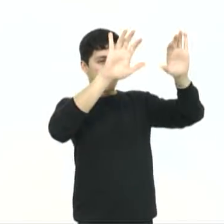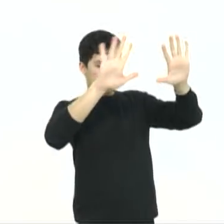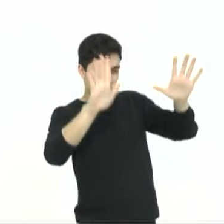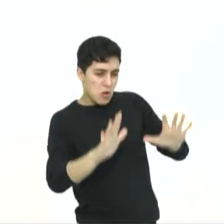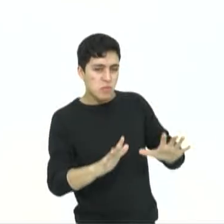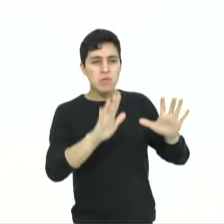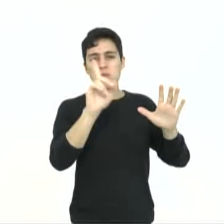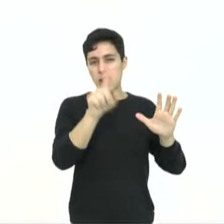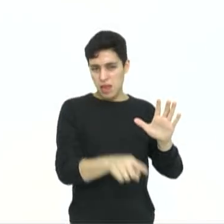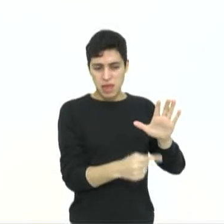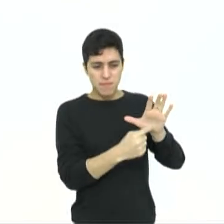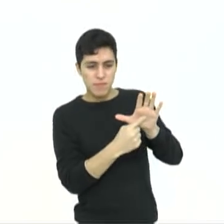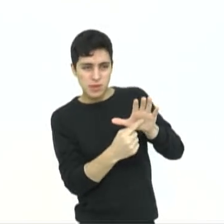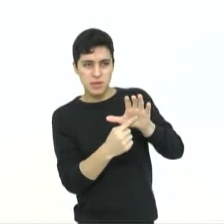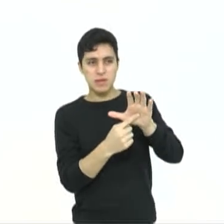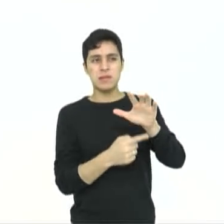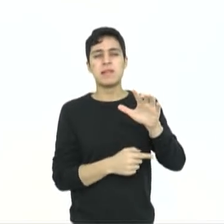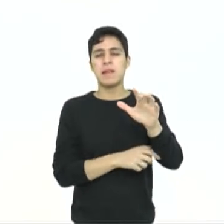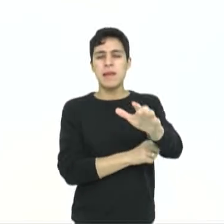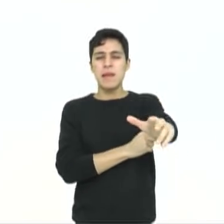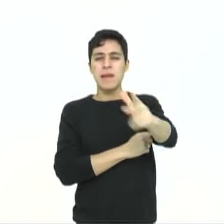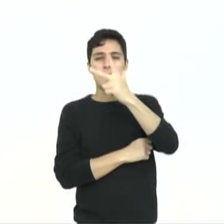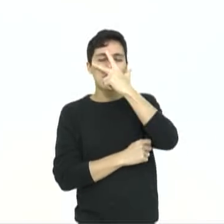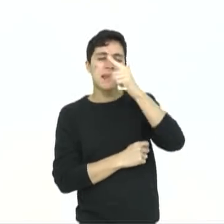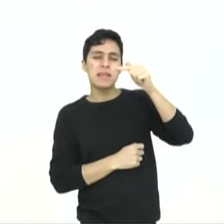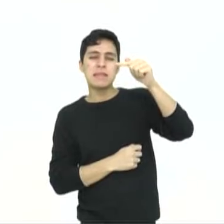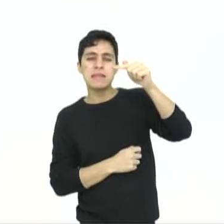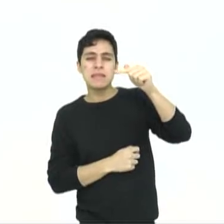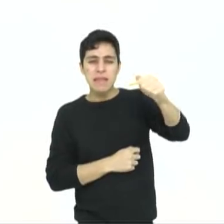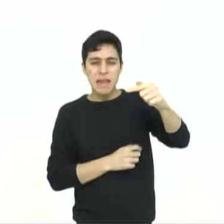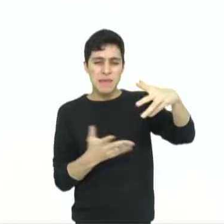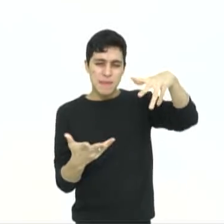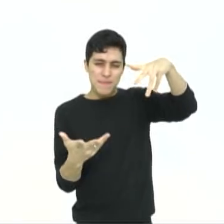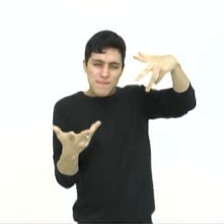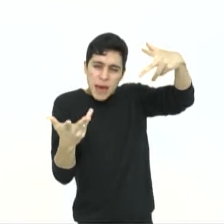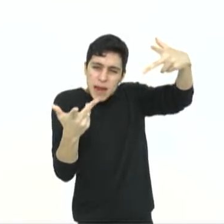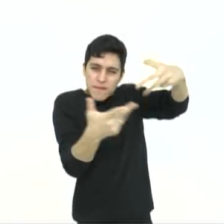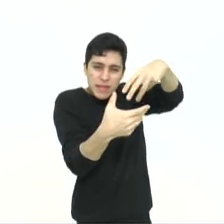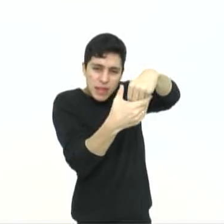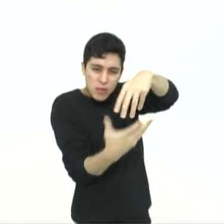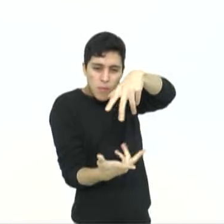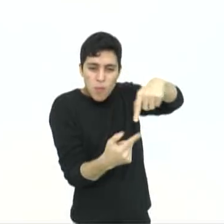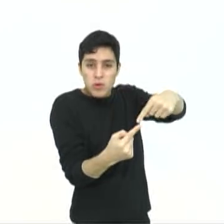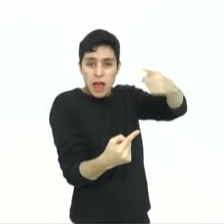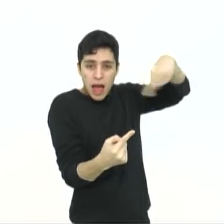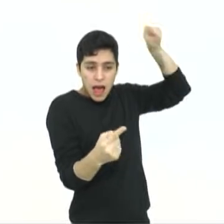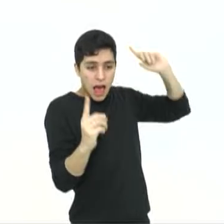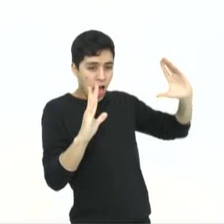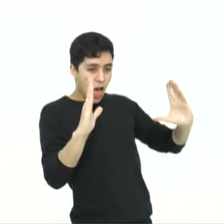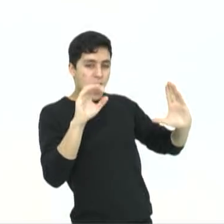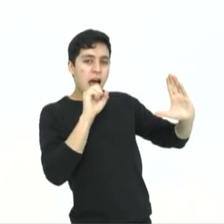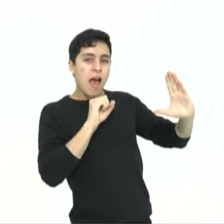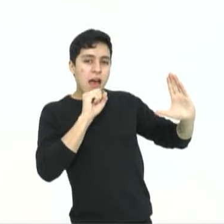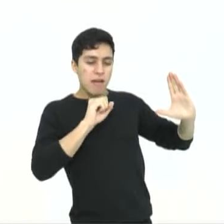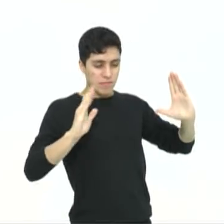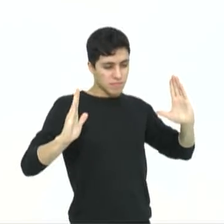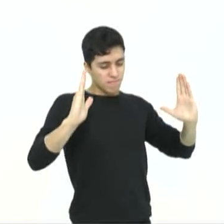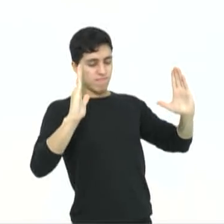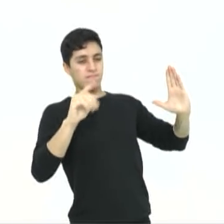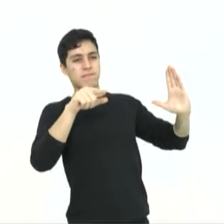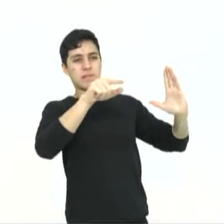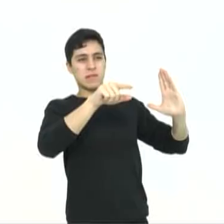escultura, uma das 7 maravilhas do mundo antigo. E eu faço esse desafio. Se vocês já ouviram falar no